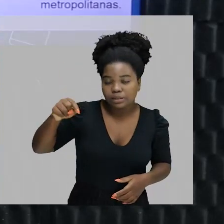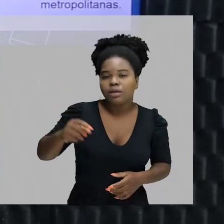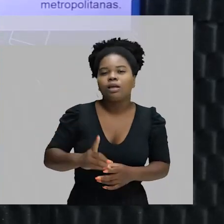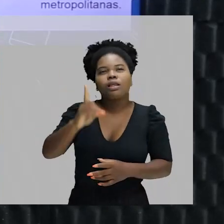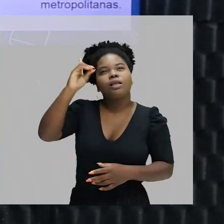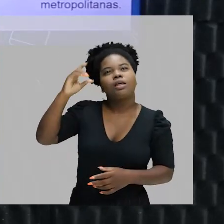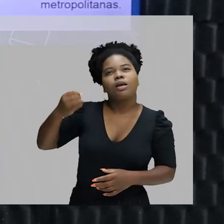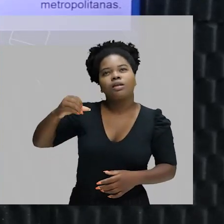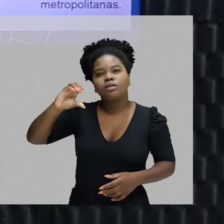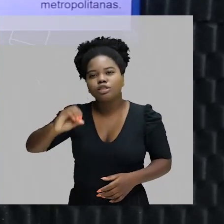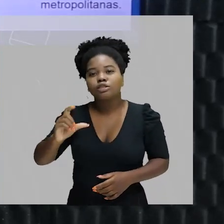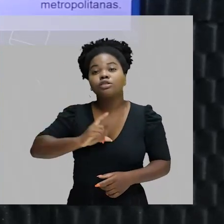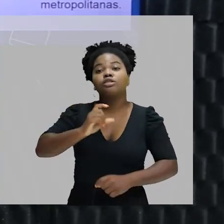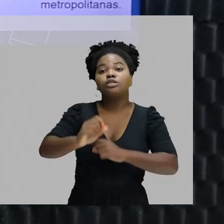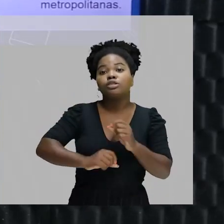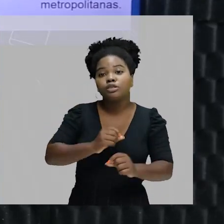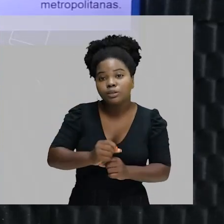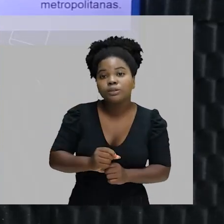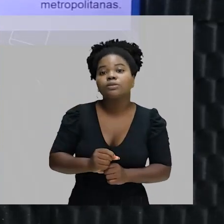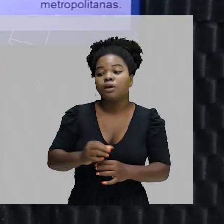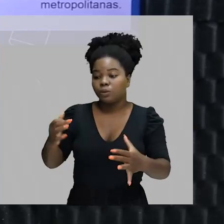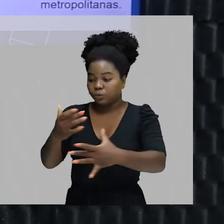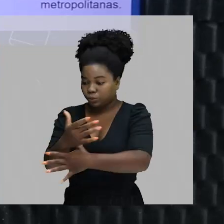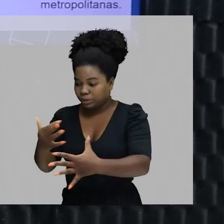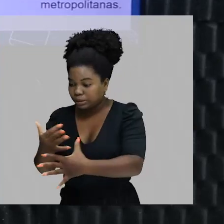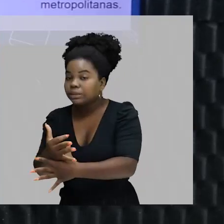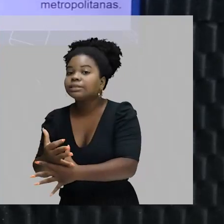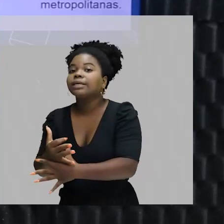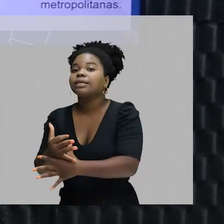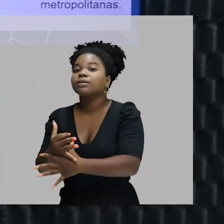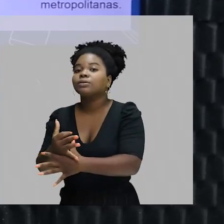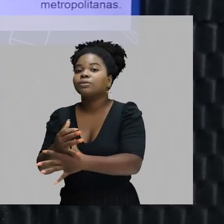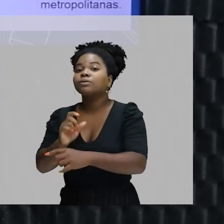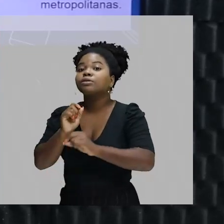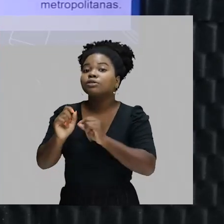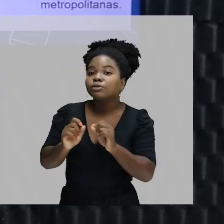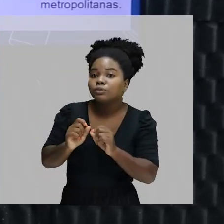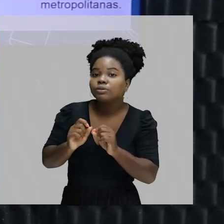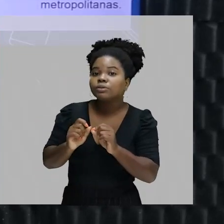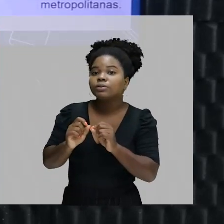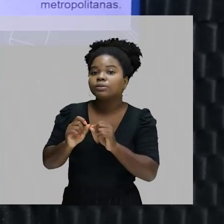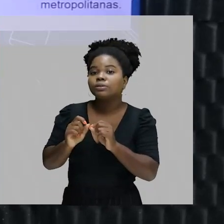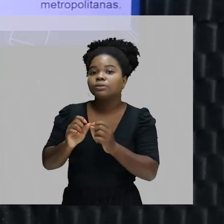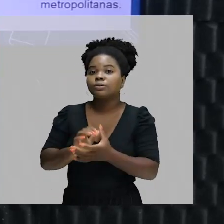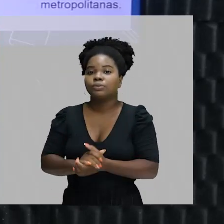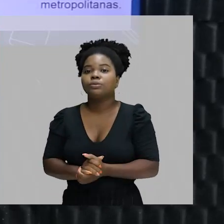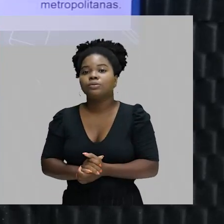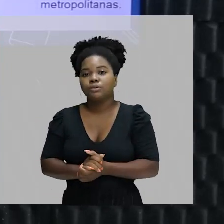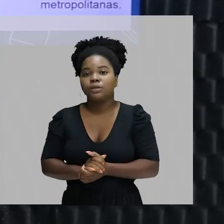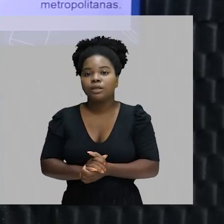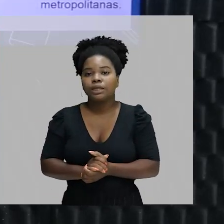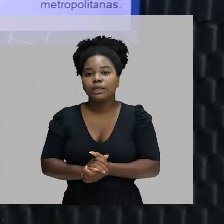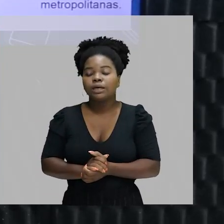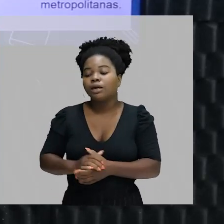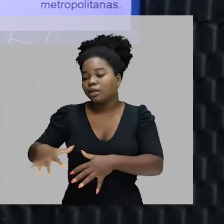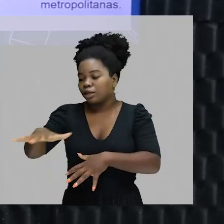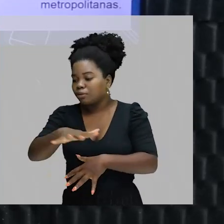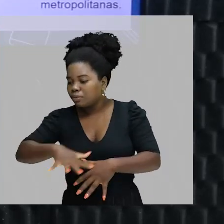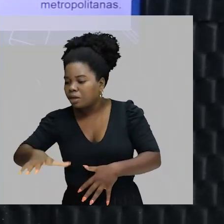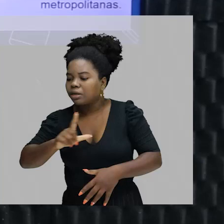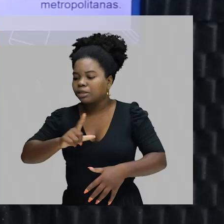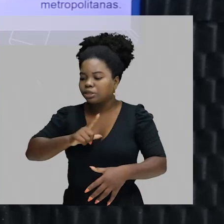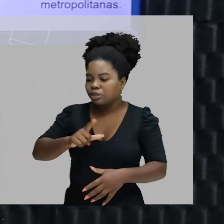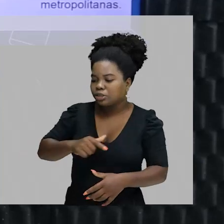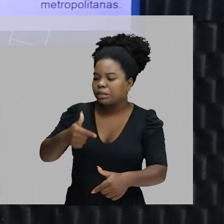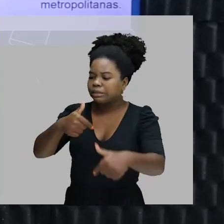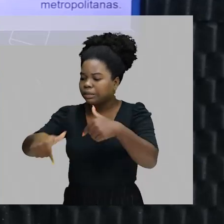década de 90, nós tínhamos o centro da cidade, que é chamado assim não por acaso, porque era a área de maior circulação comercial, de